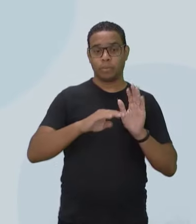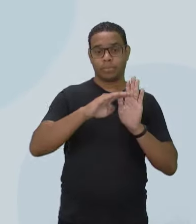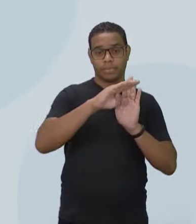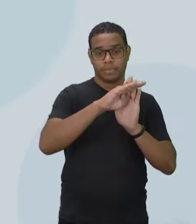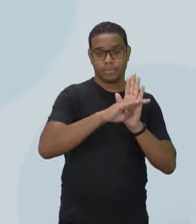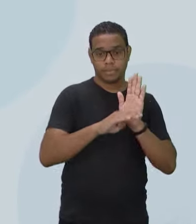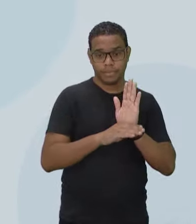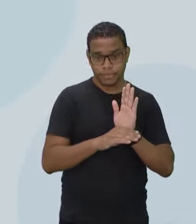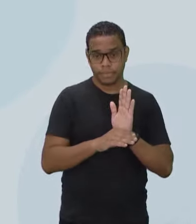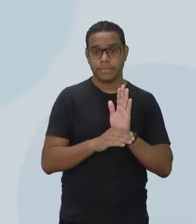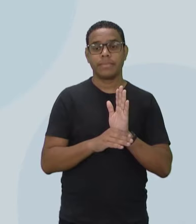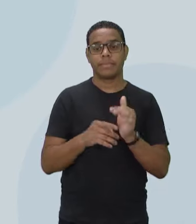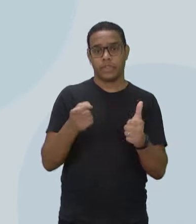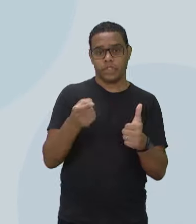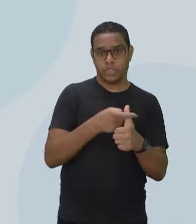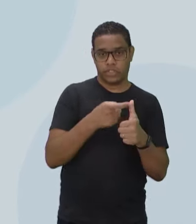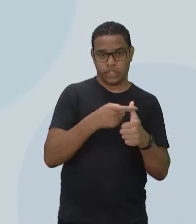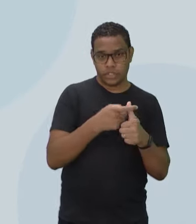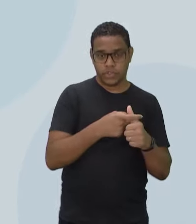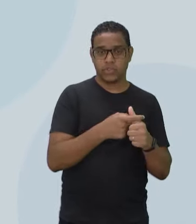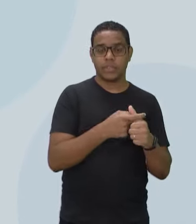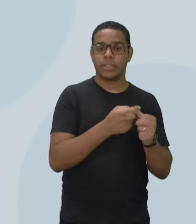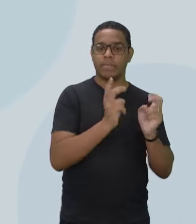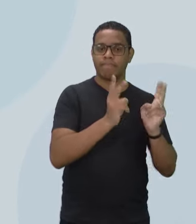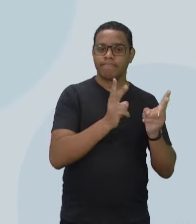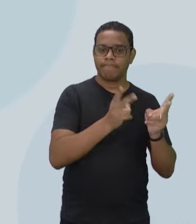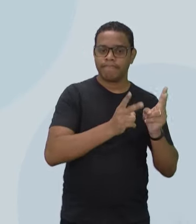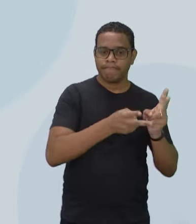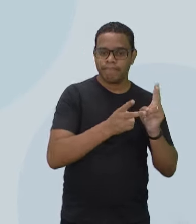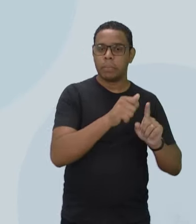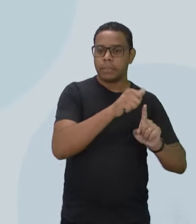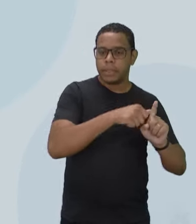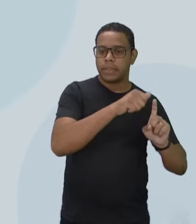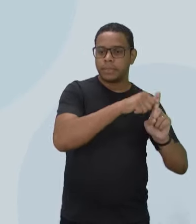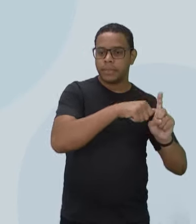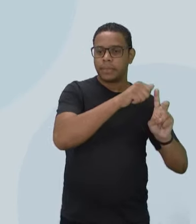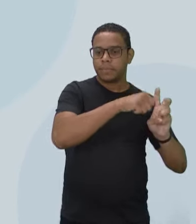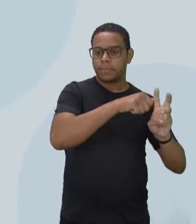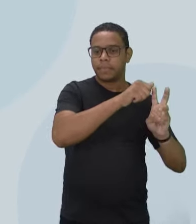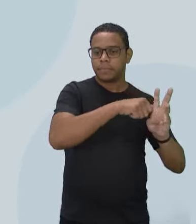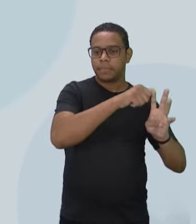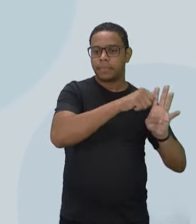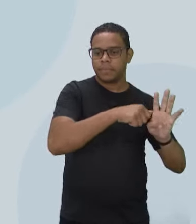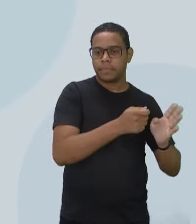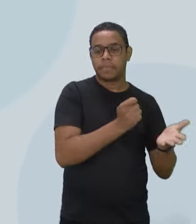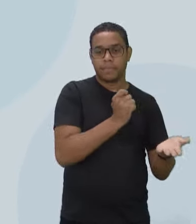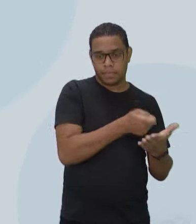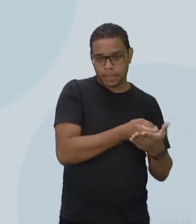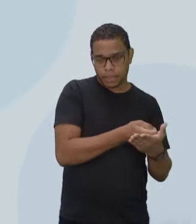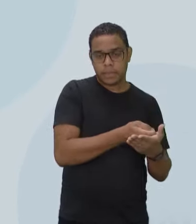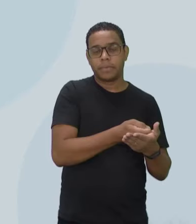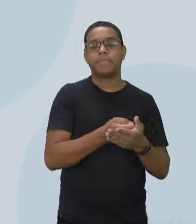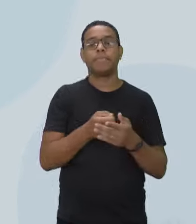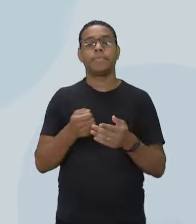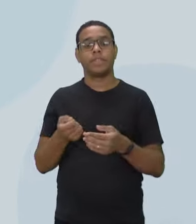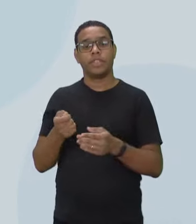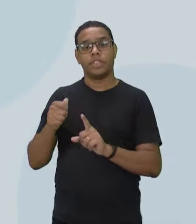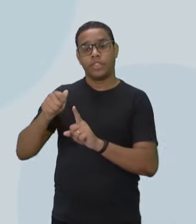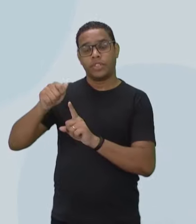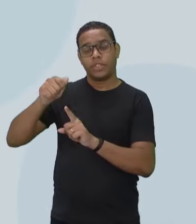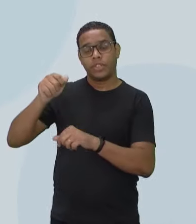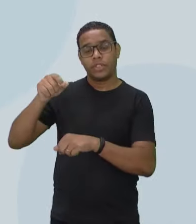as despesas fixas, aquelas que estão em todo mês presentes no orçamento, das cartas com as